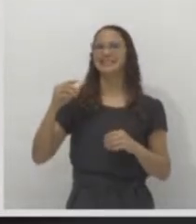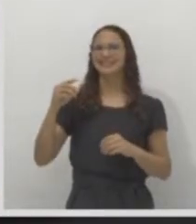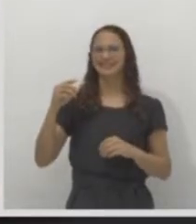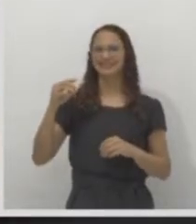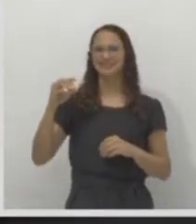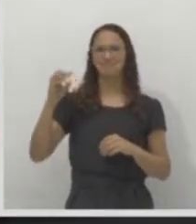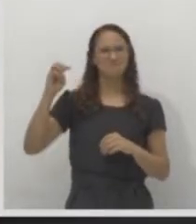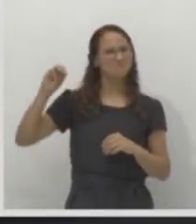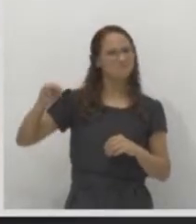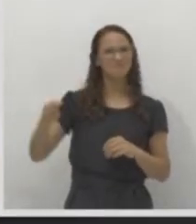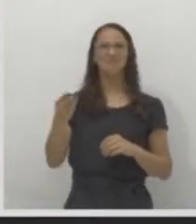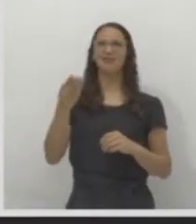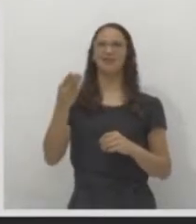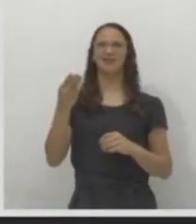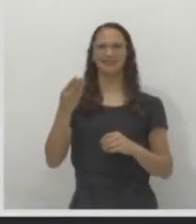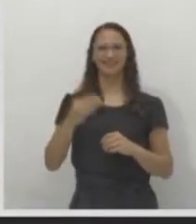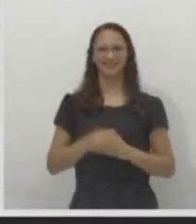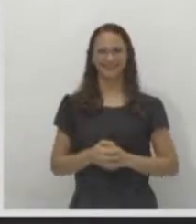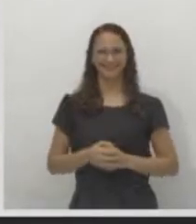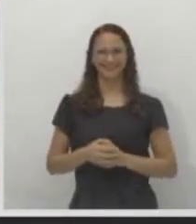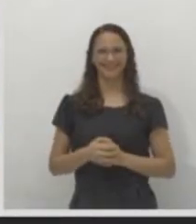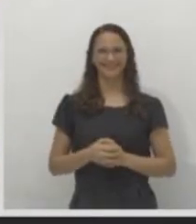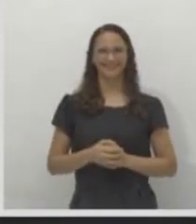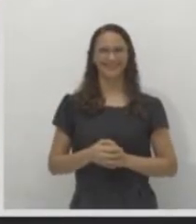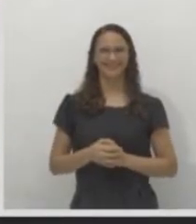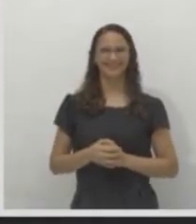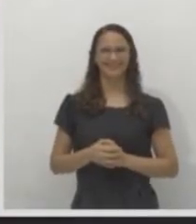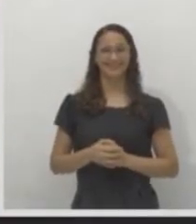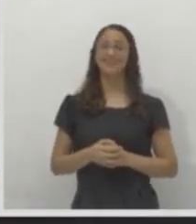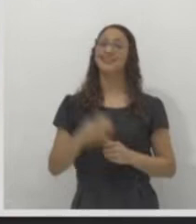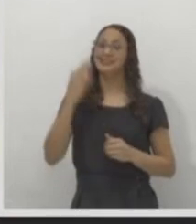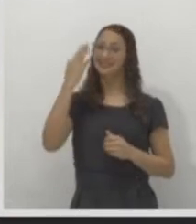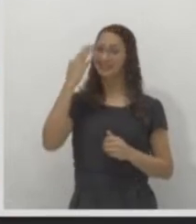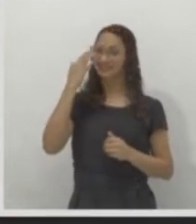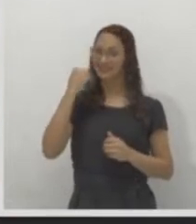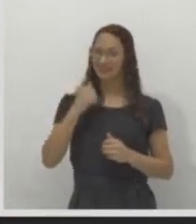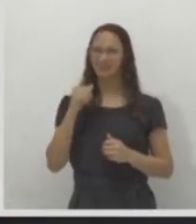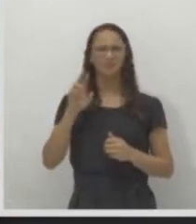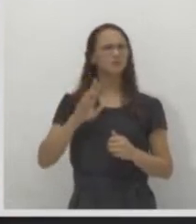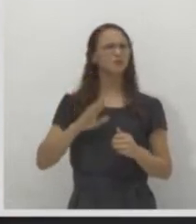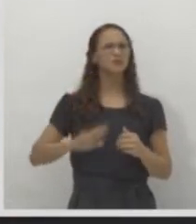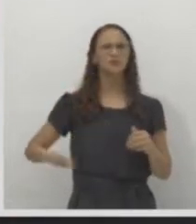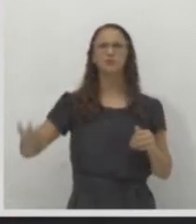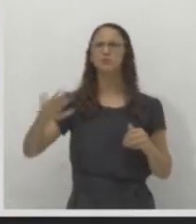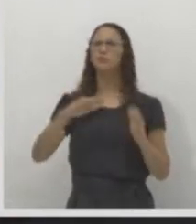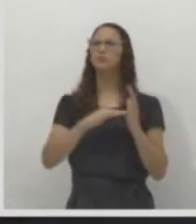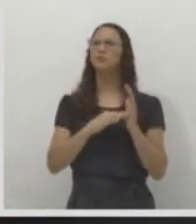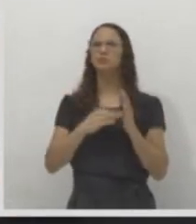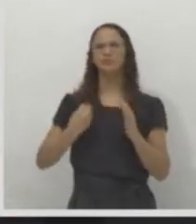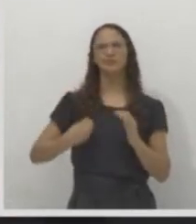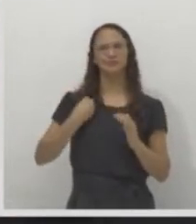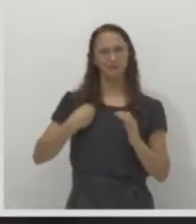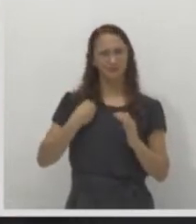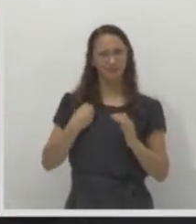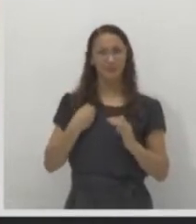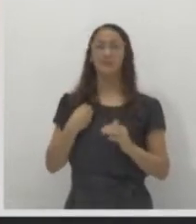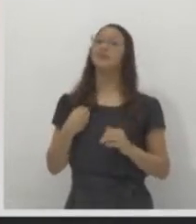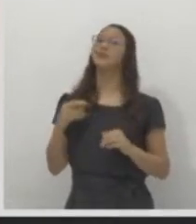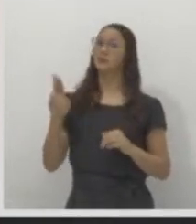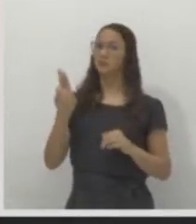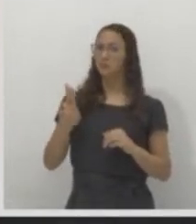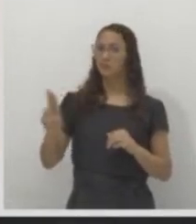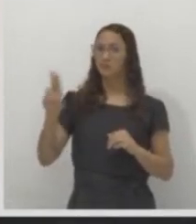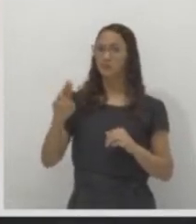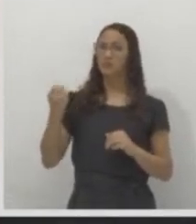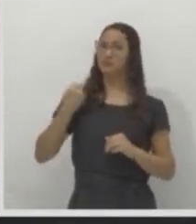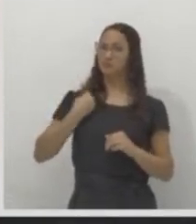Sabemos que tudo que fazemos em nossa vida, nós utilizamos os números. Então, conhecemos os números grandes e os